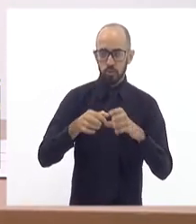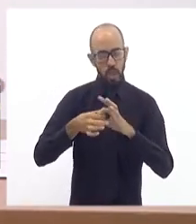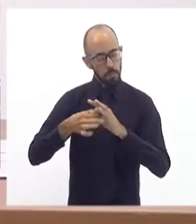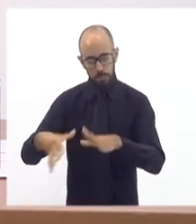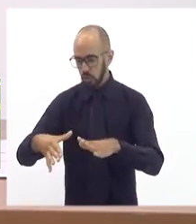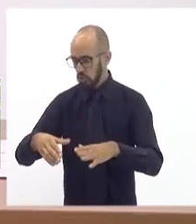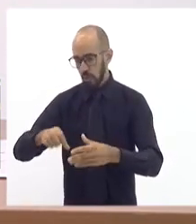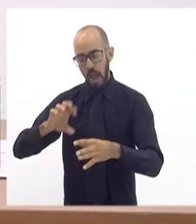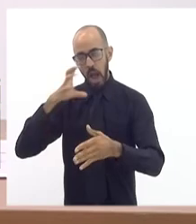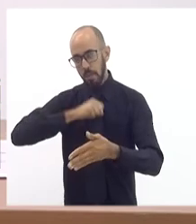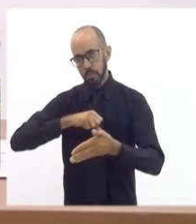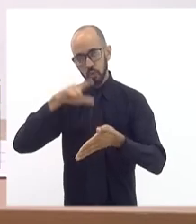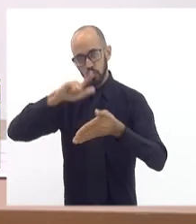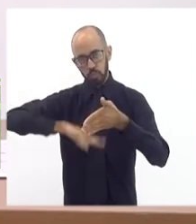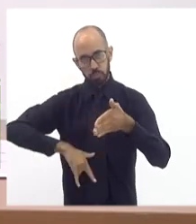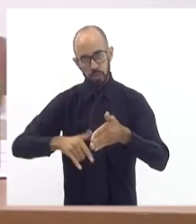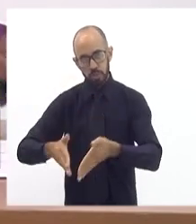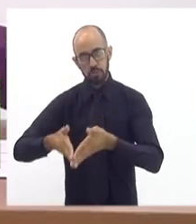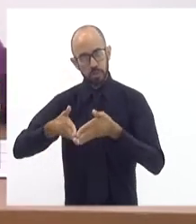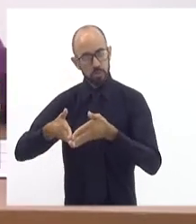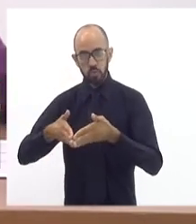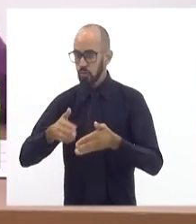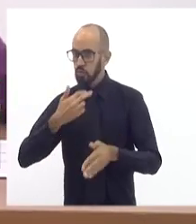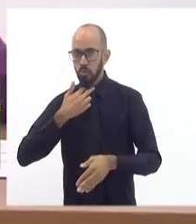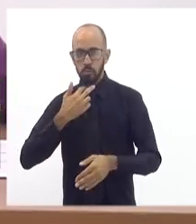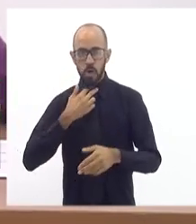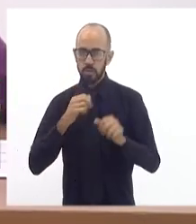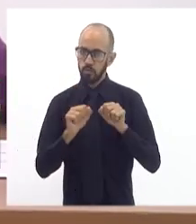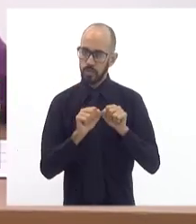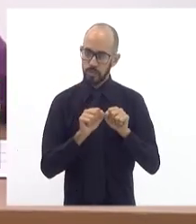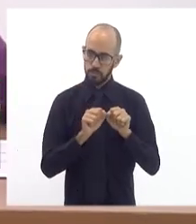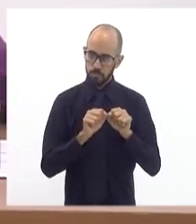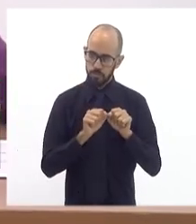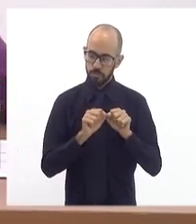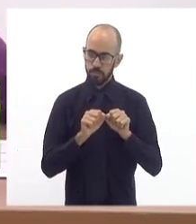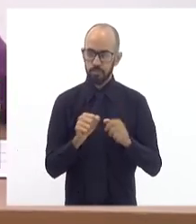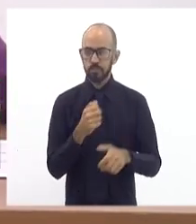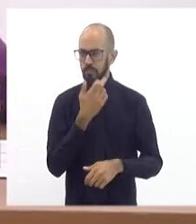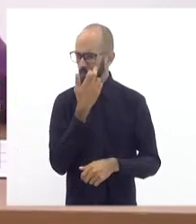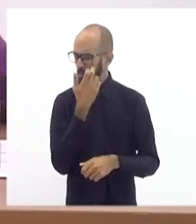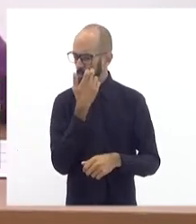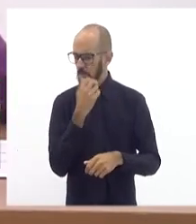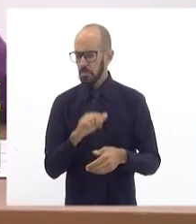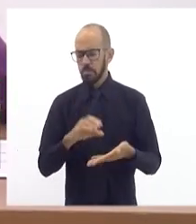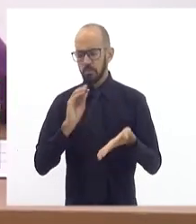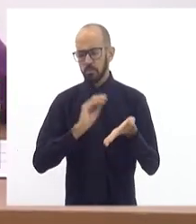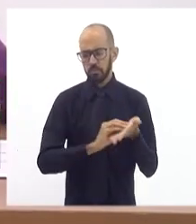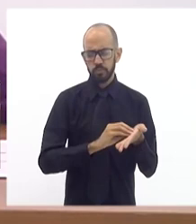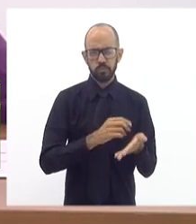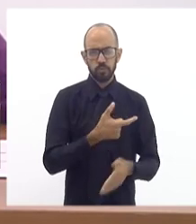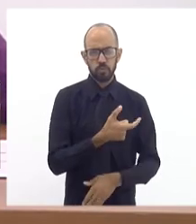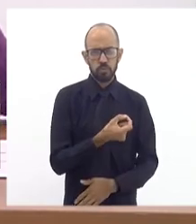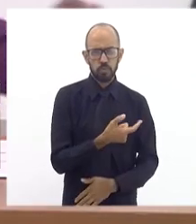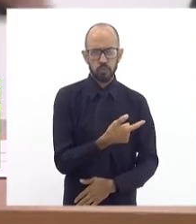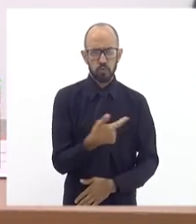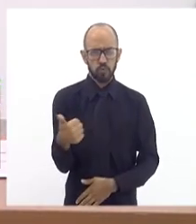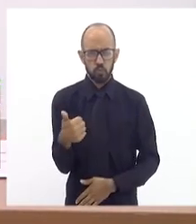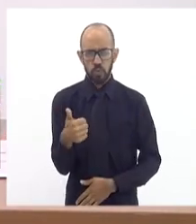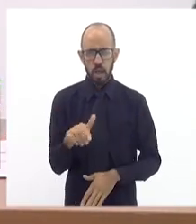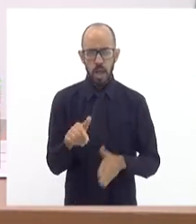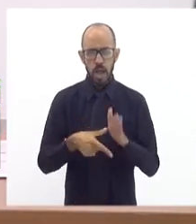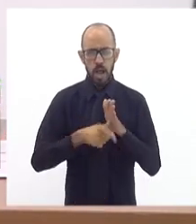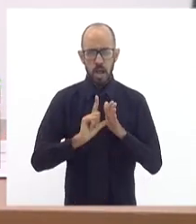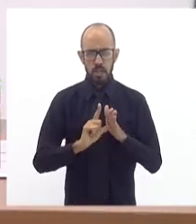as liberações que não poderia ser feitas a já fala que eu coloquei aqui em 21 recentemente postei licenciamento do empreendimento